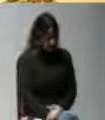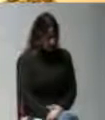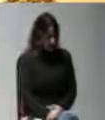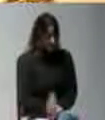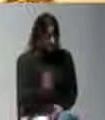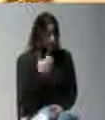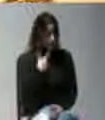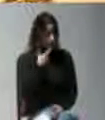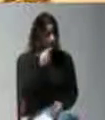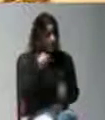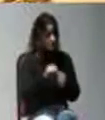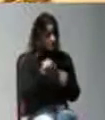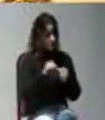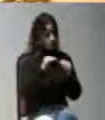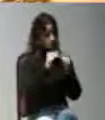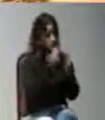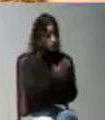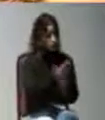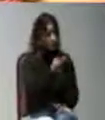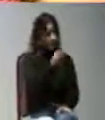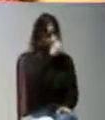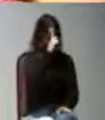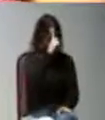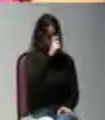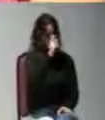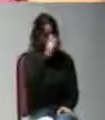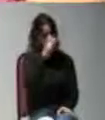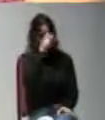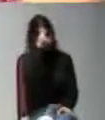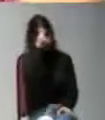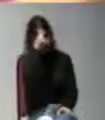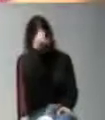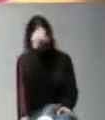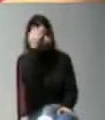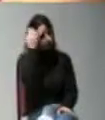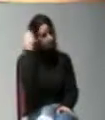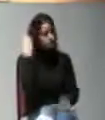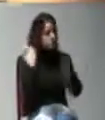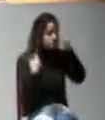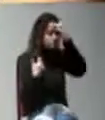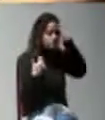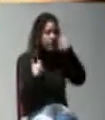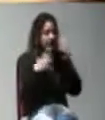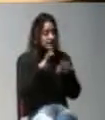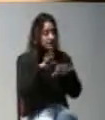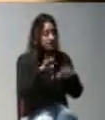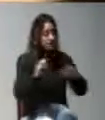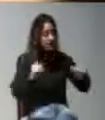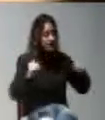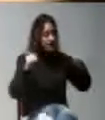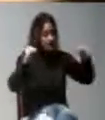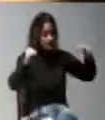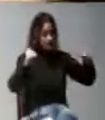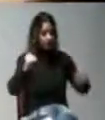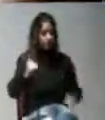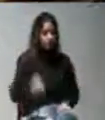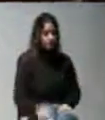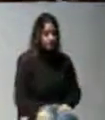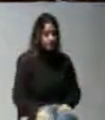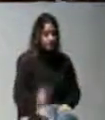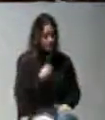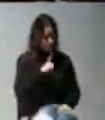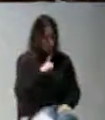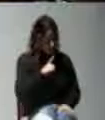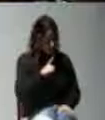a escola, seja ela fundamental, seja ela de nível universitário, sob o tacão das elites oligárquicas e atrasadas, que